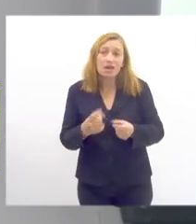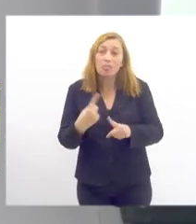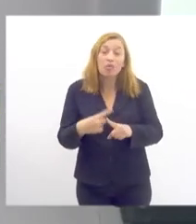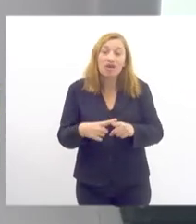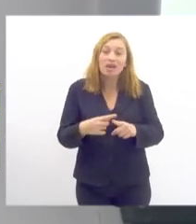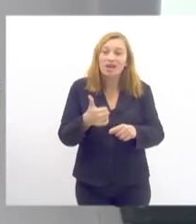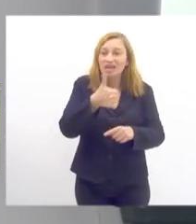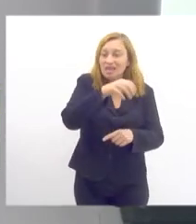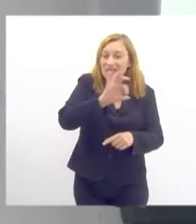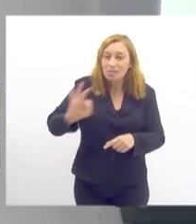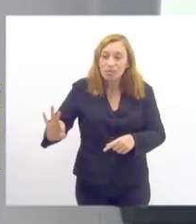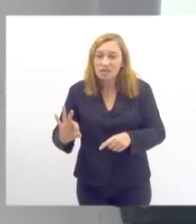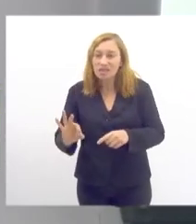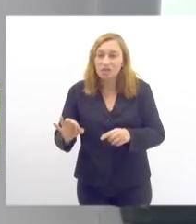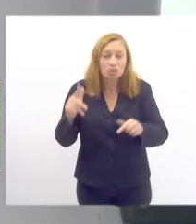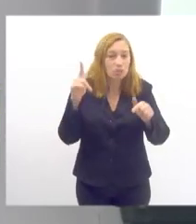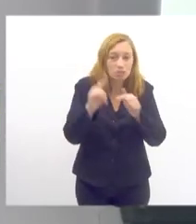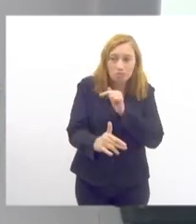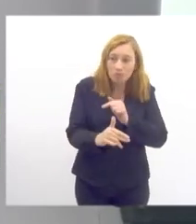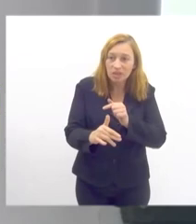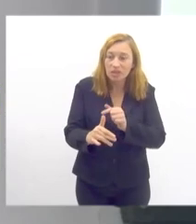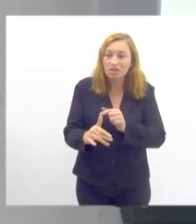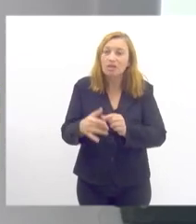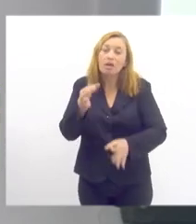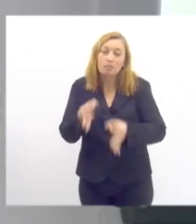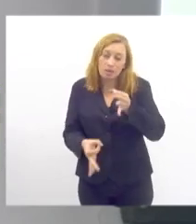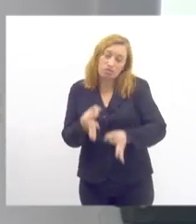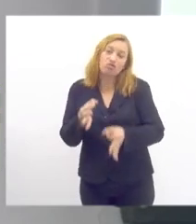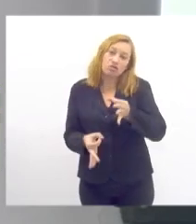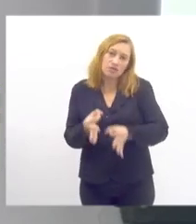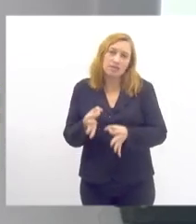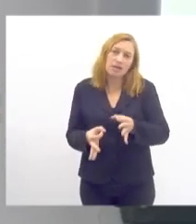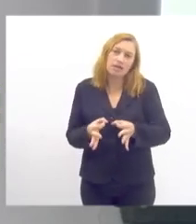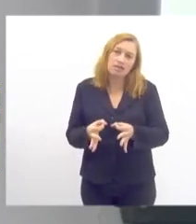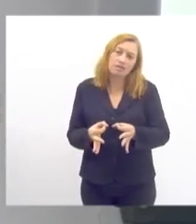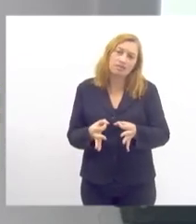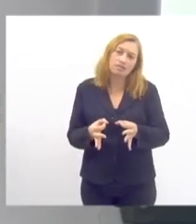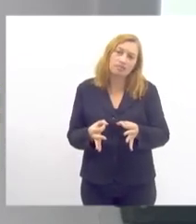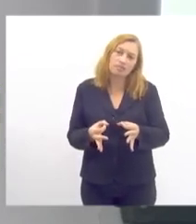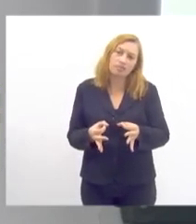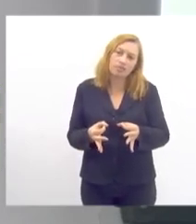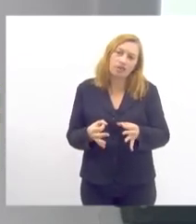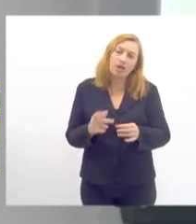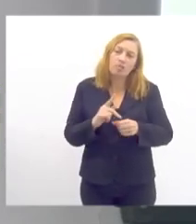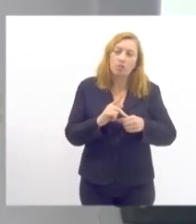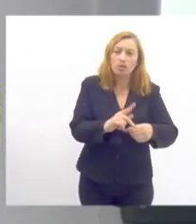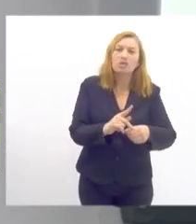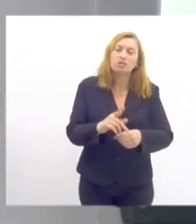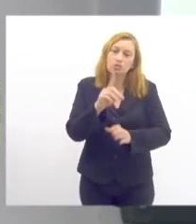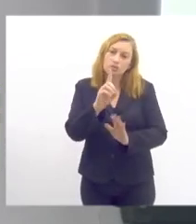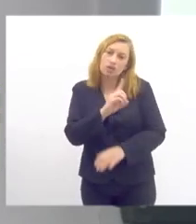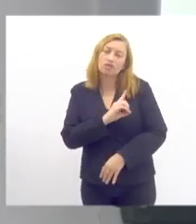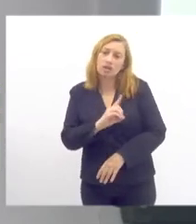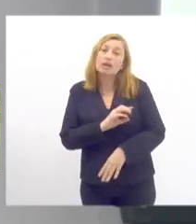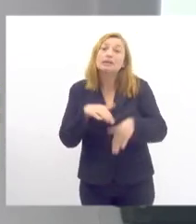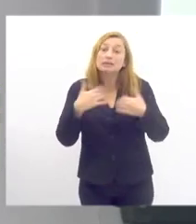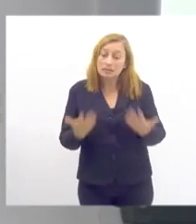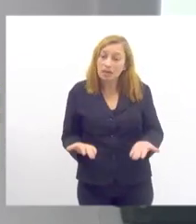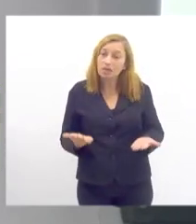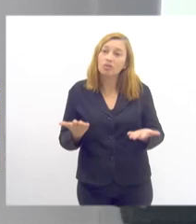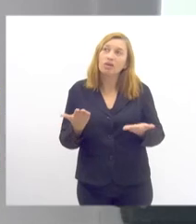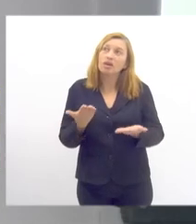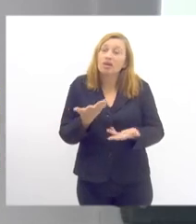sempre sendo cerceado pelas liminares que o judiciário concede à Procuradoria do DETRAN. Né? Então, isso